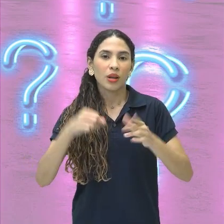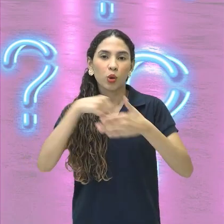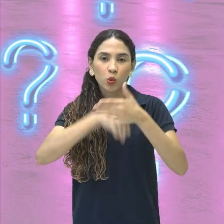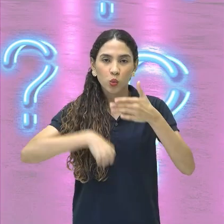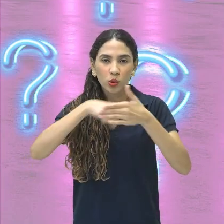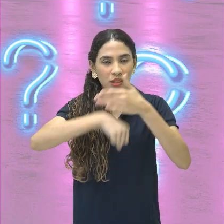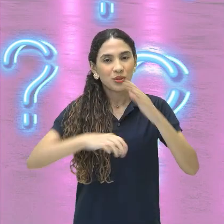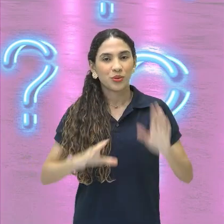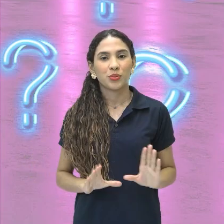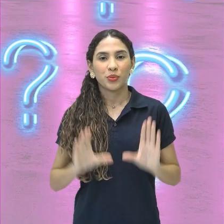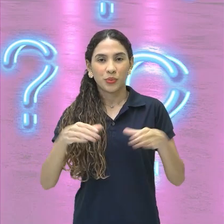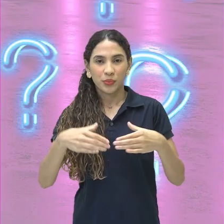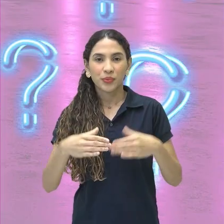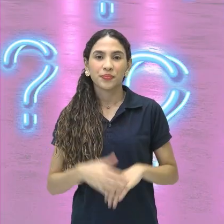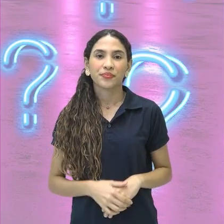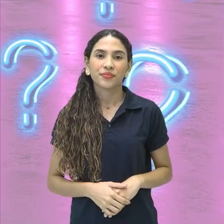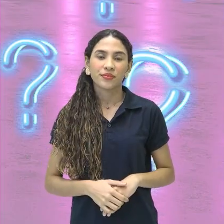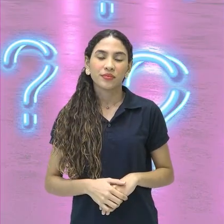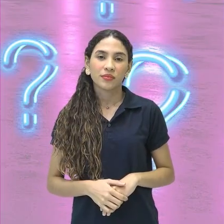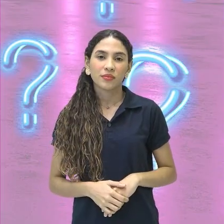de classes aí.